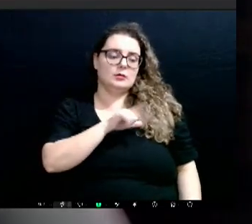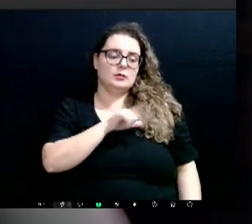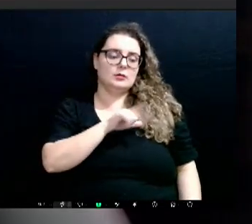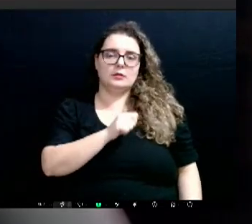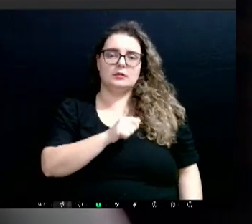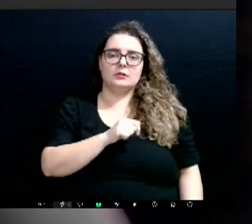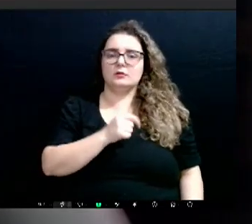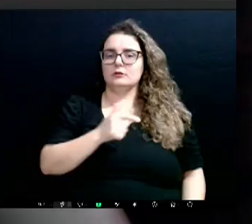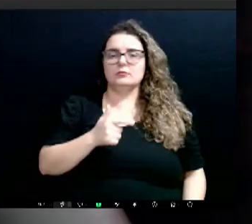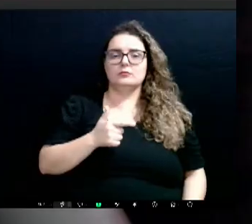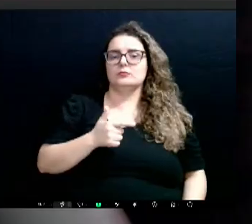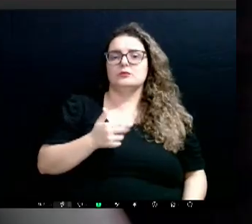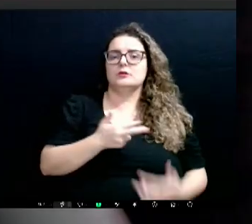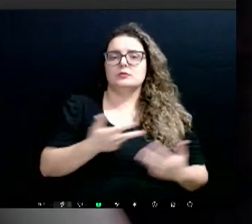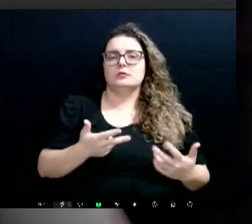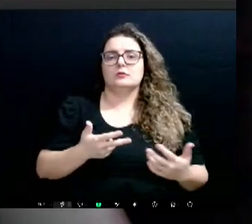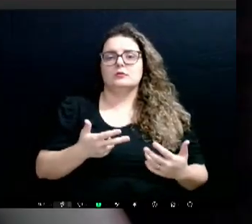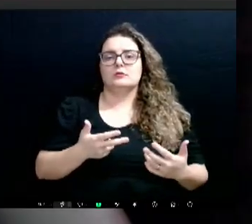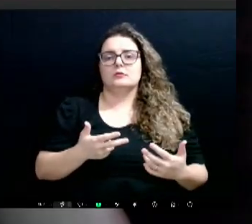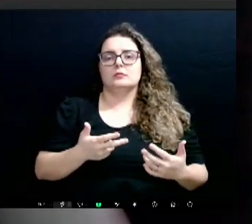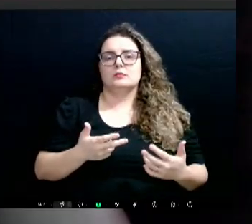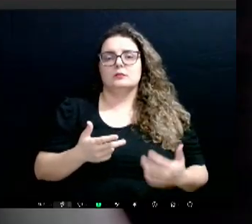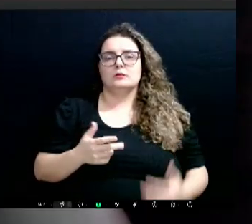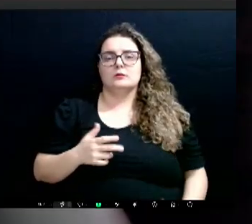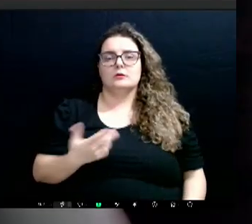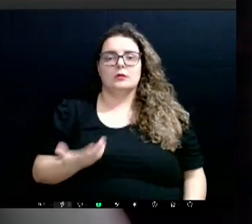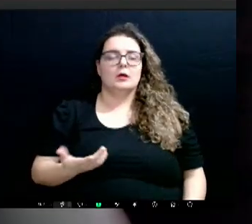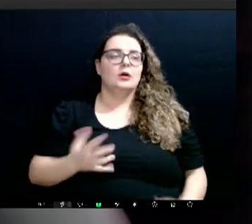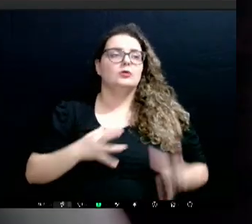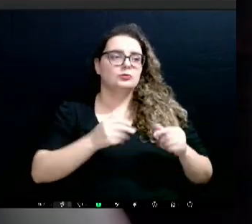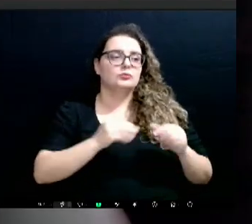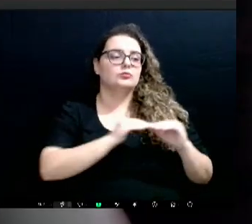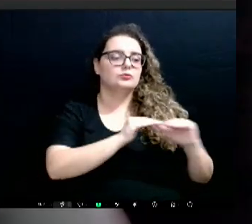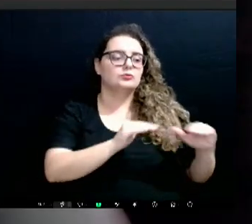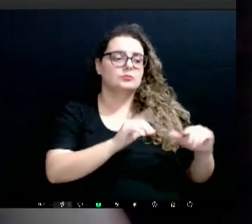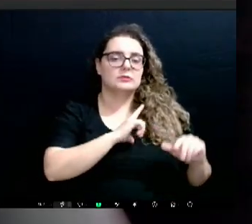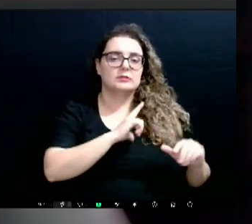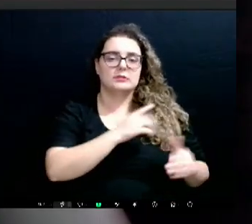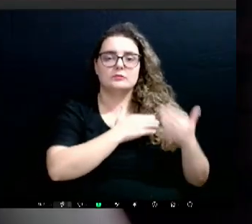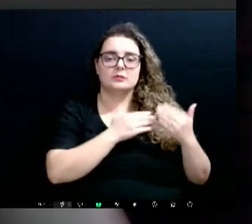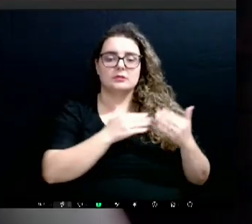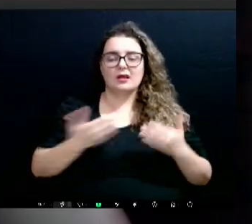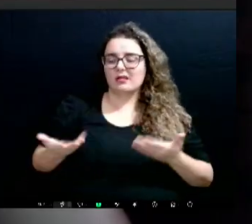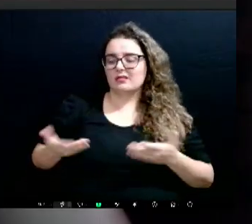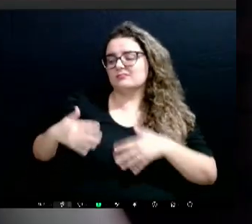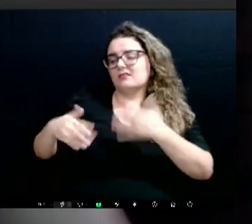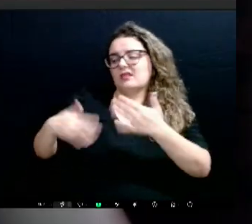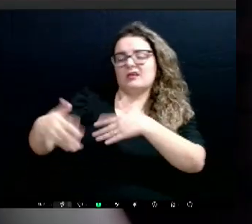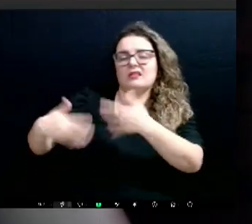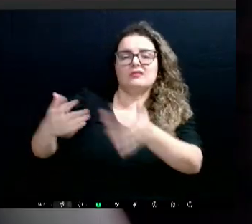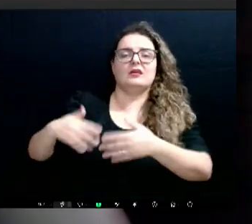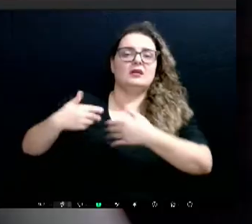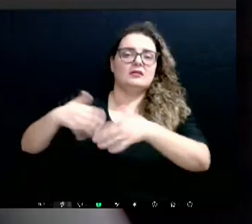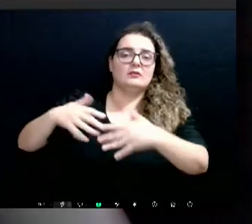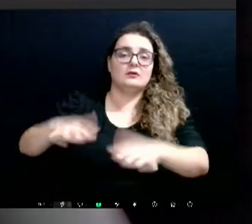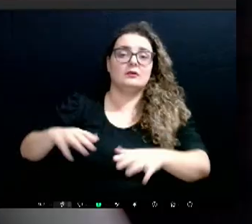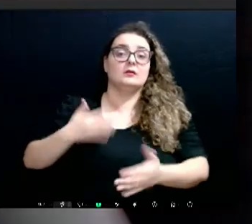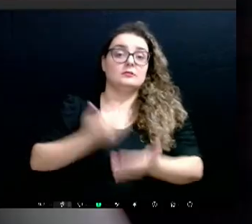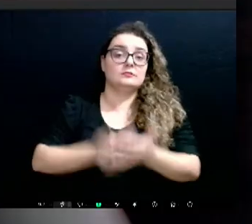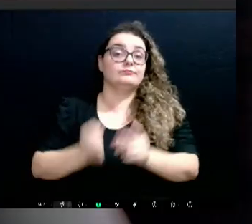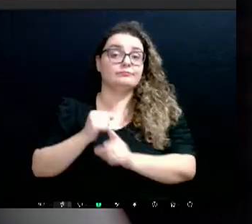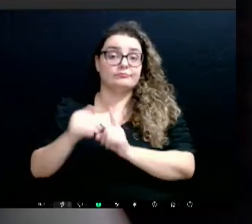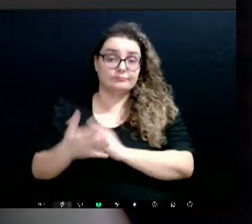coisas bem estabilizadas. Agora é líquido, tudo vai dentro do movimento, então a gente se perde nessa nossa sociedade, que hoje é a sociedade da